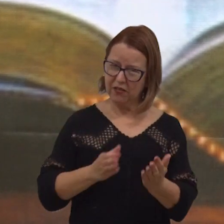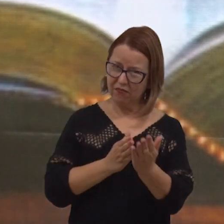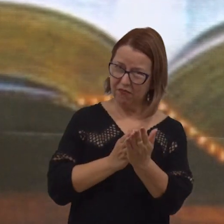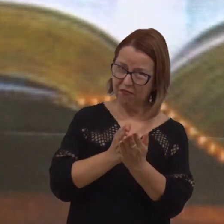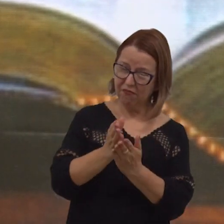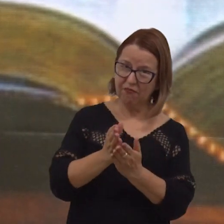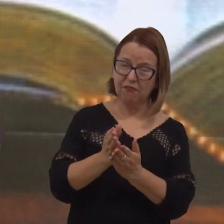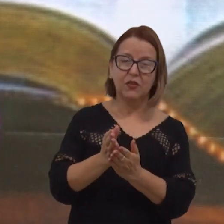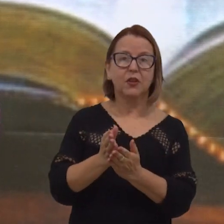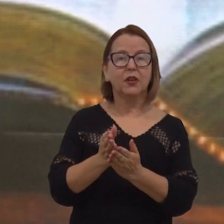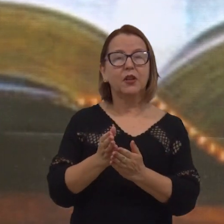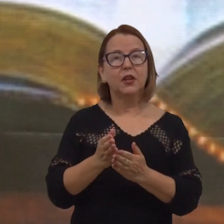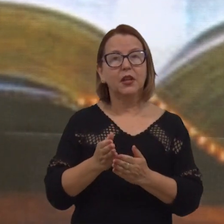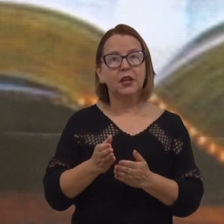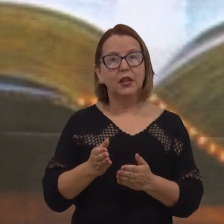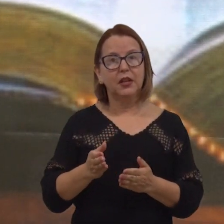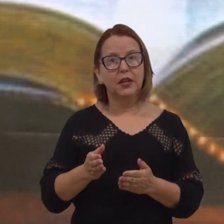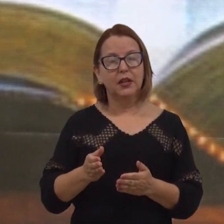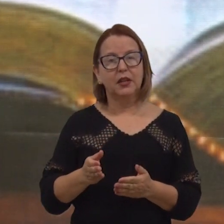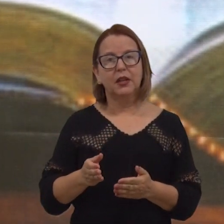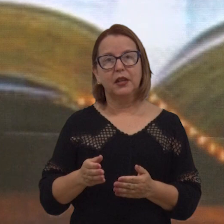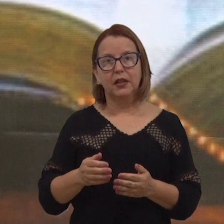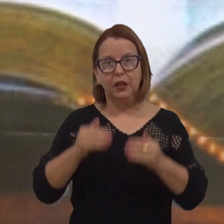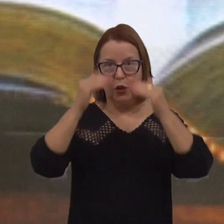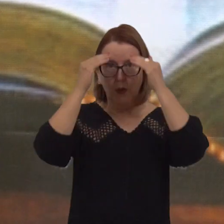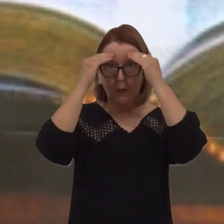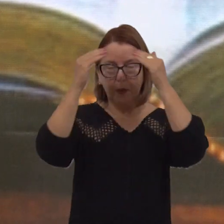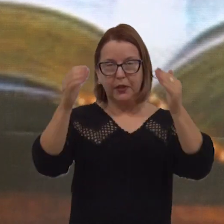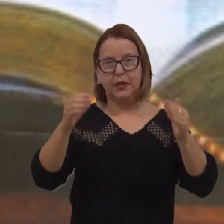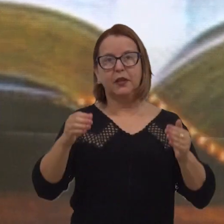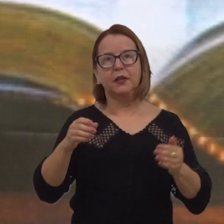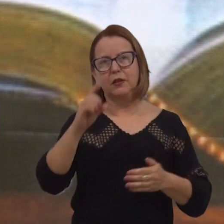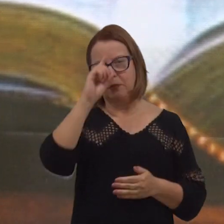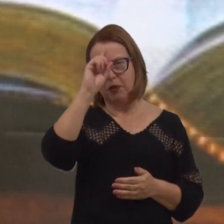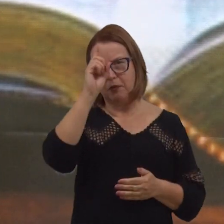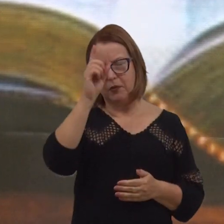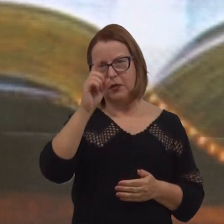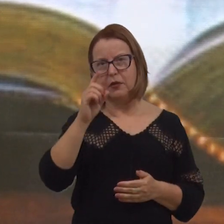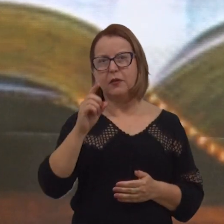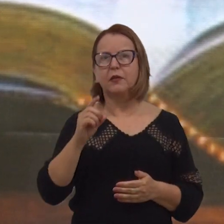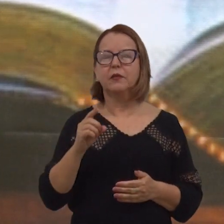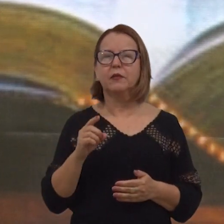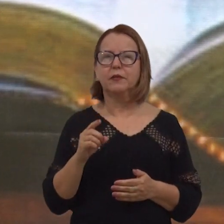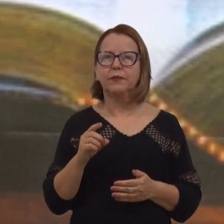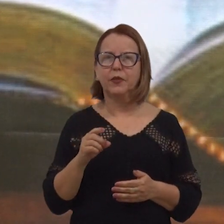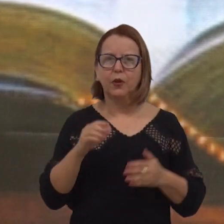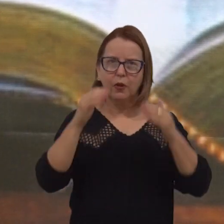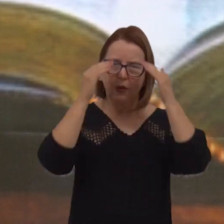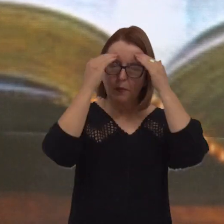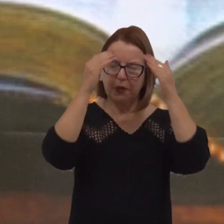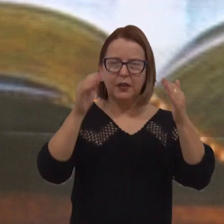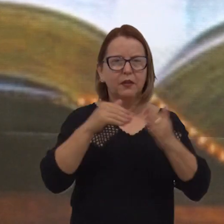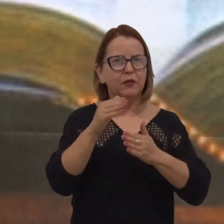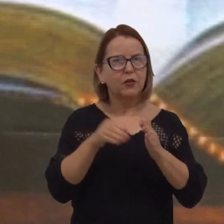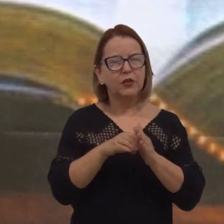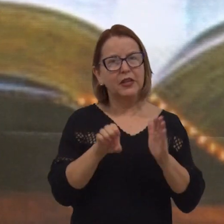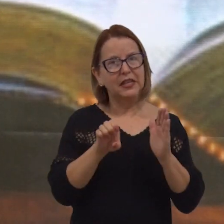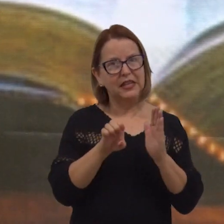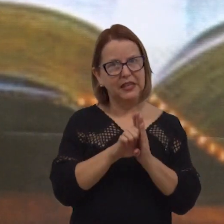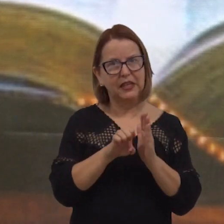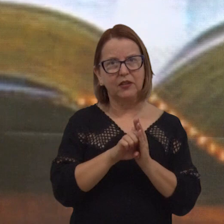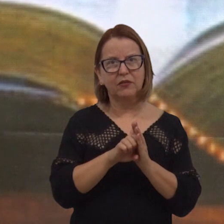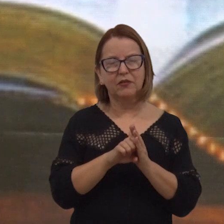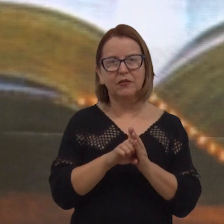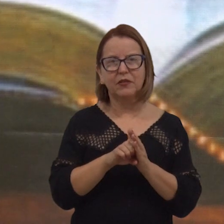diante dos seus olhos, e deres ouvidos aos seus mandamentos, e guardares todos os teus estatutos,